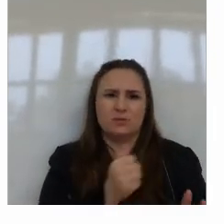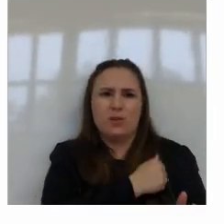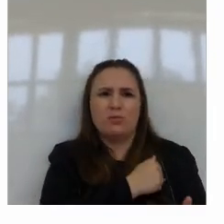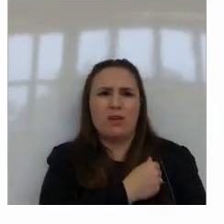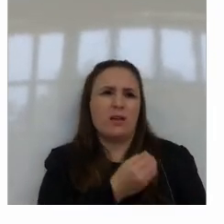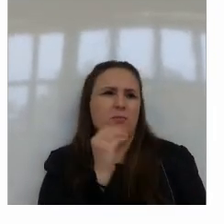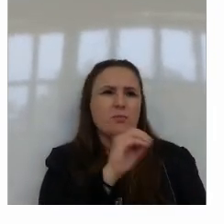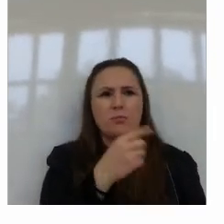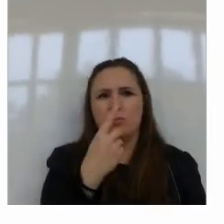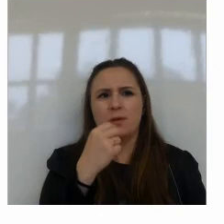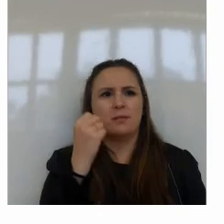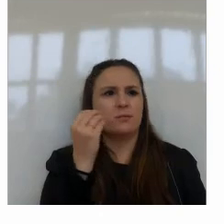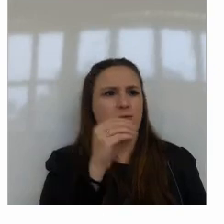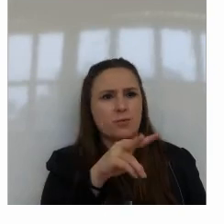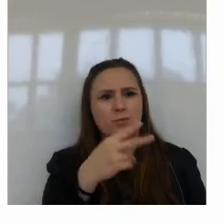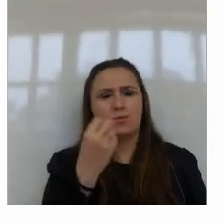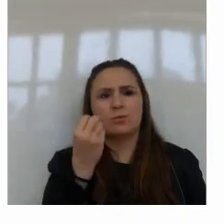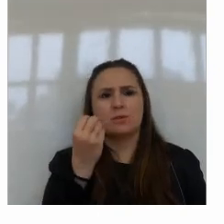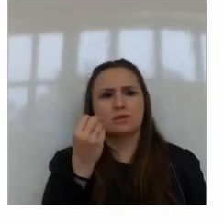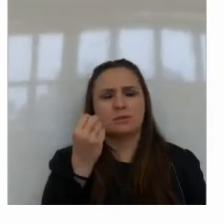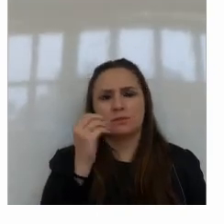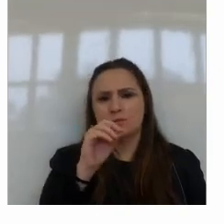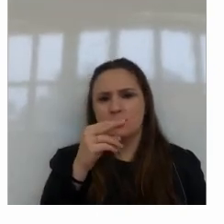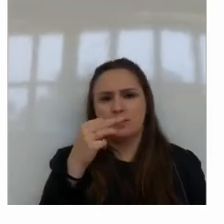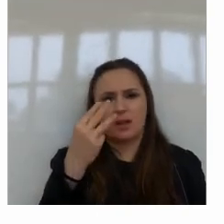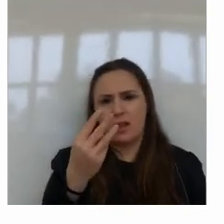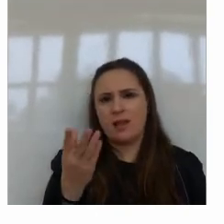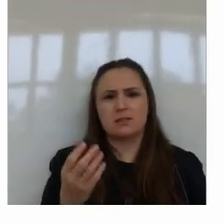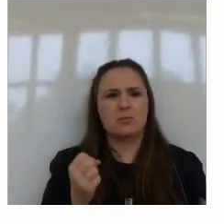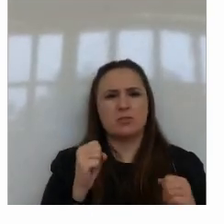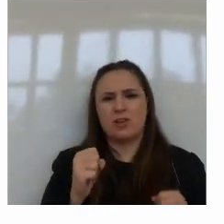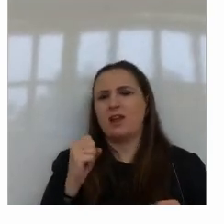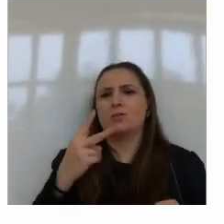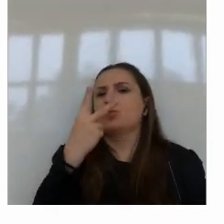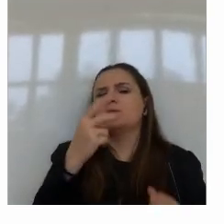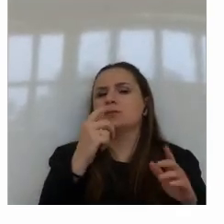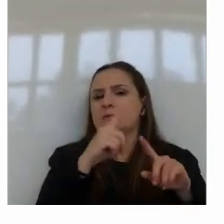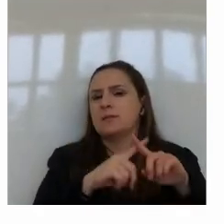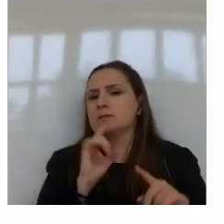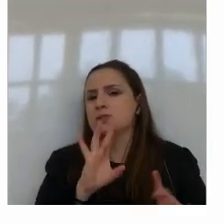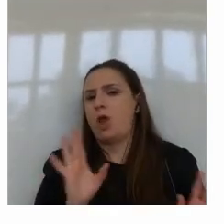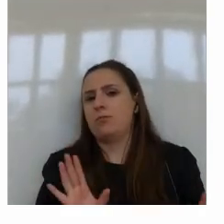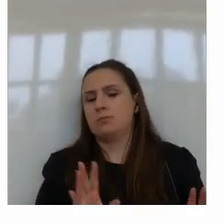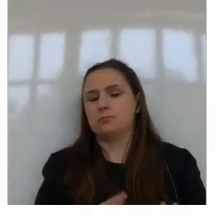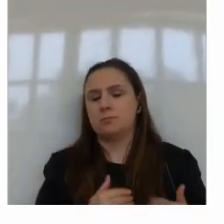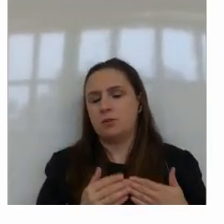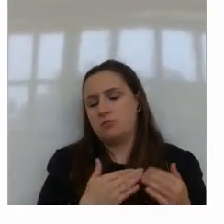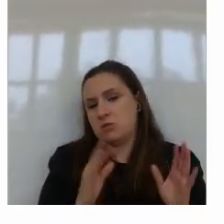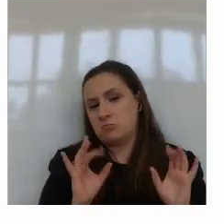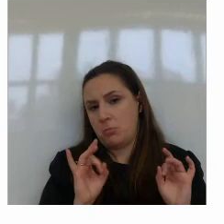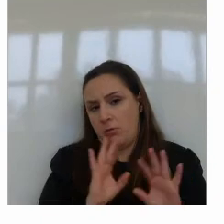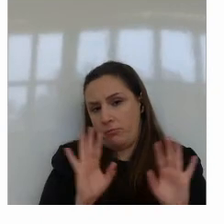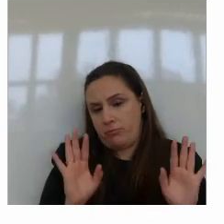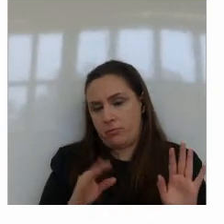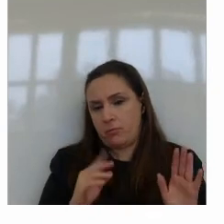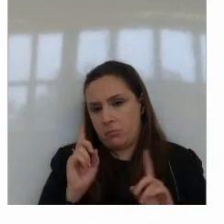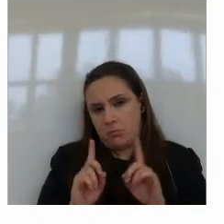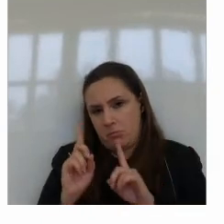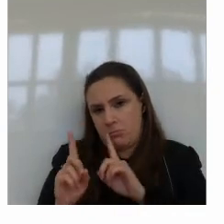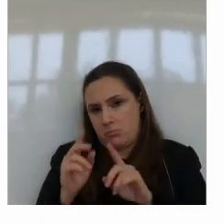aluno, enfim, mande uma vez, duas, assim, pode já deixar configurado para no máximo 2